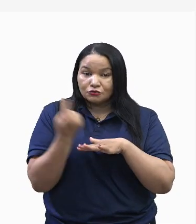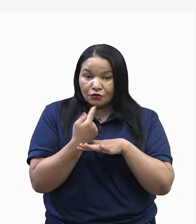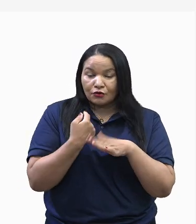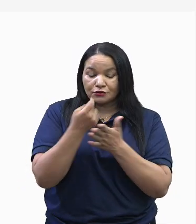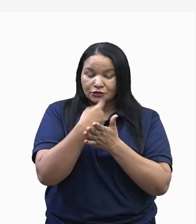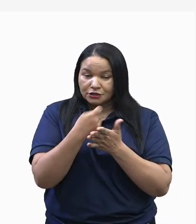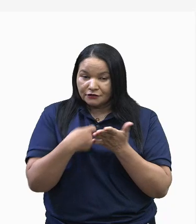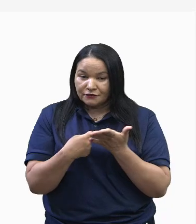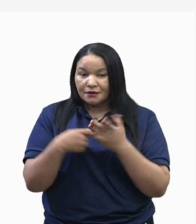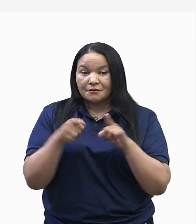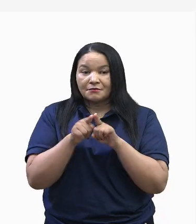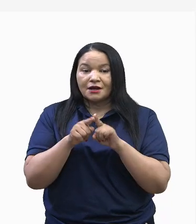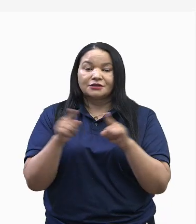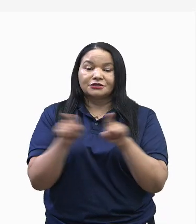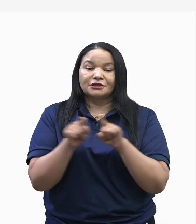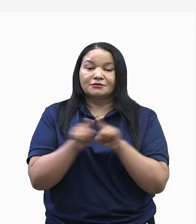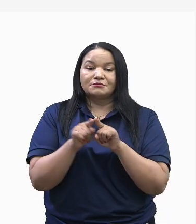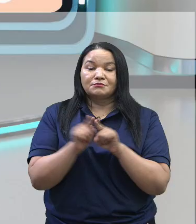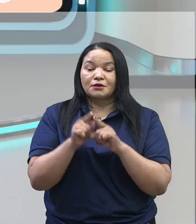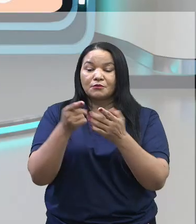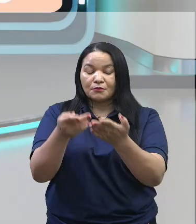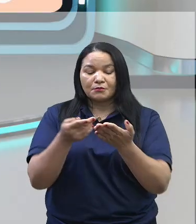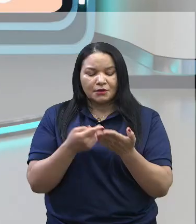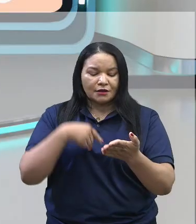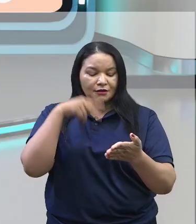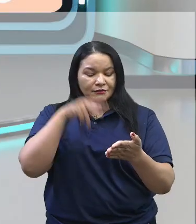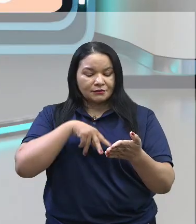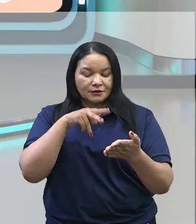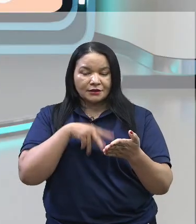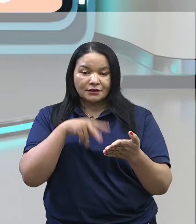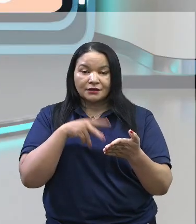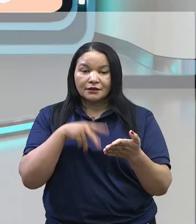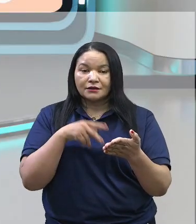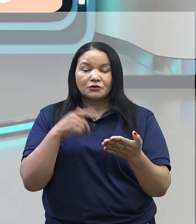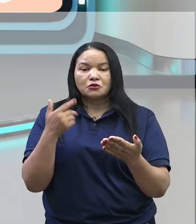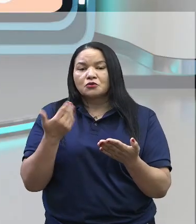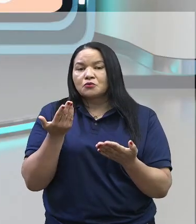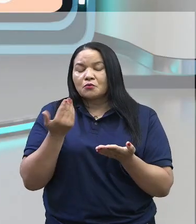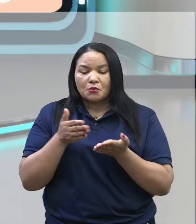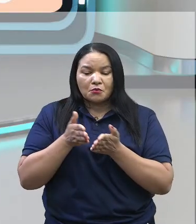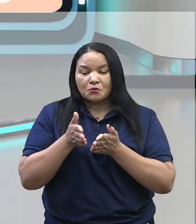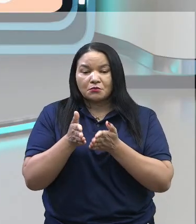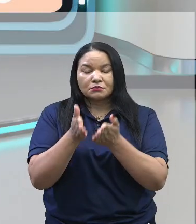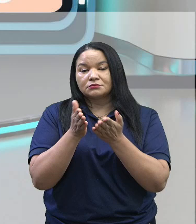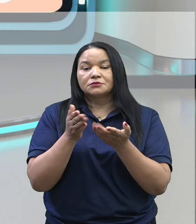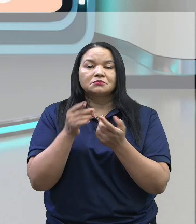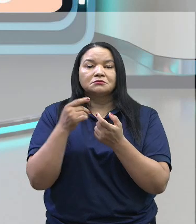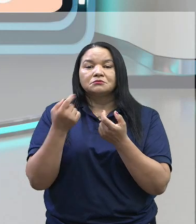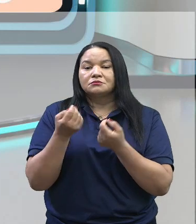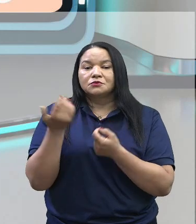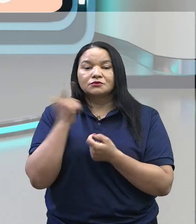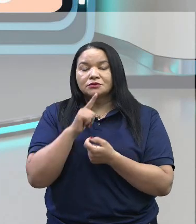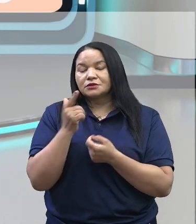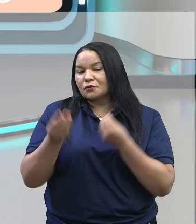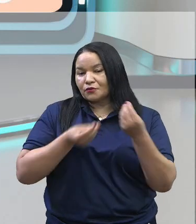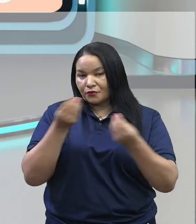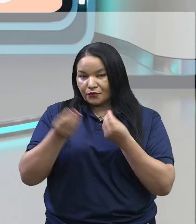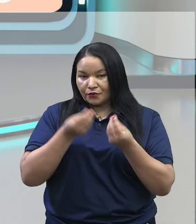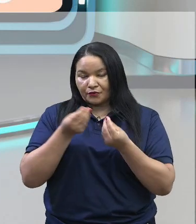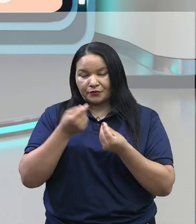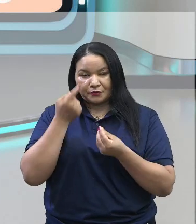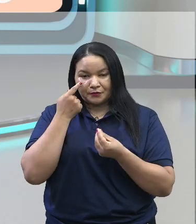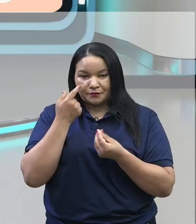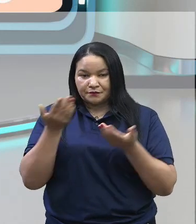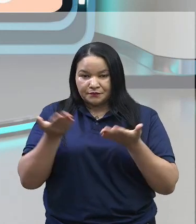também pegar um texto e ler qual será o caminho que nós devemos fazer. Então, nós vamos